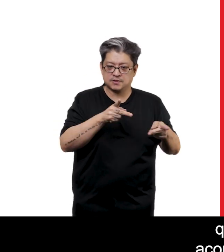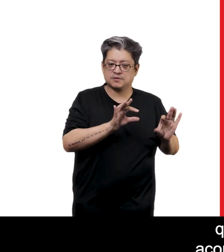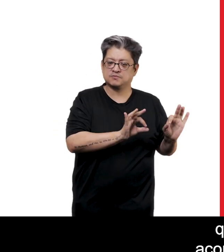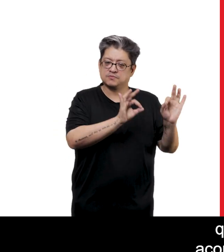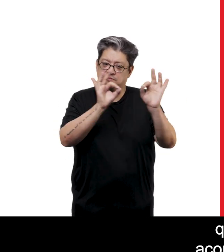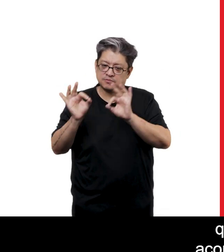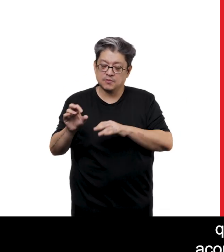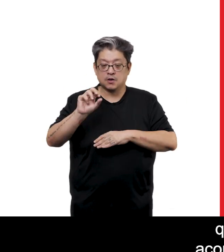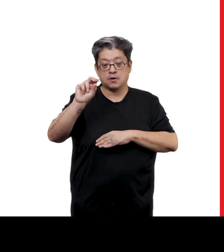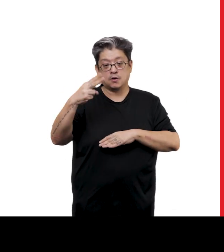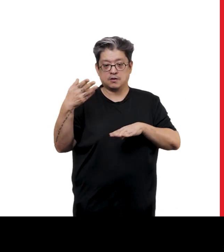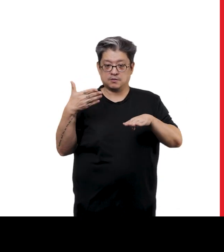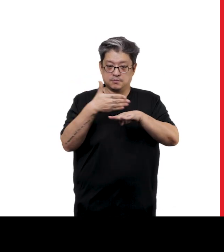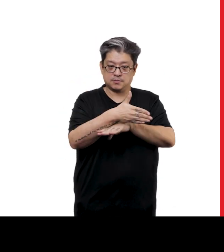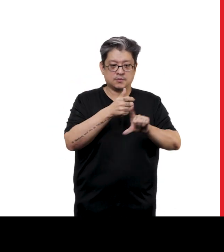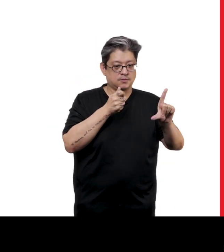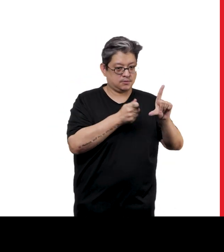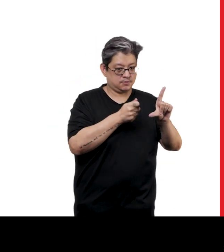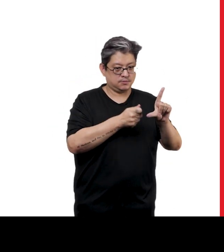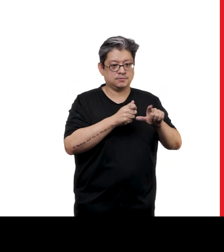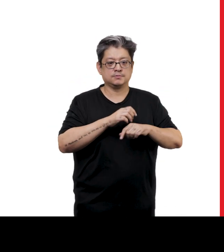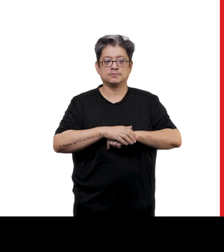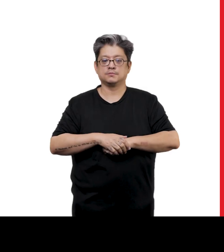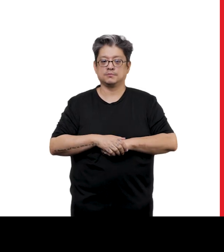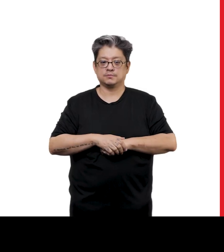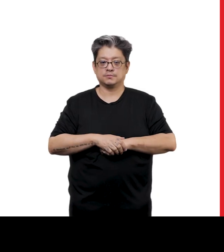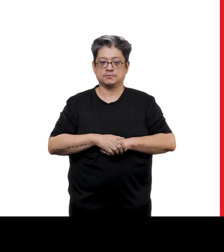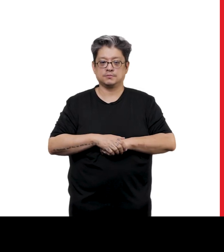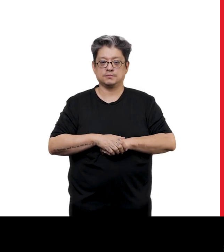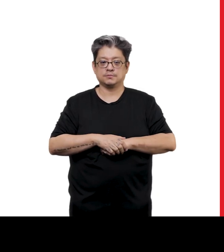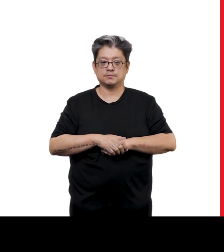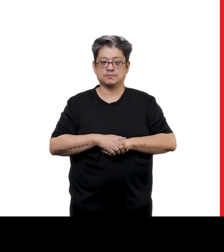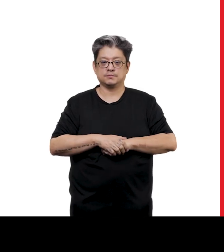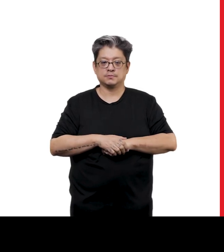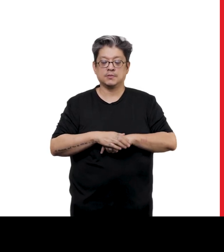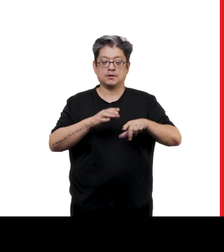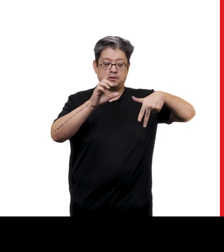pela equipe do MASP podem solicitar pelo e-mail